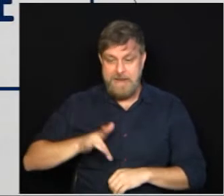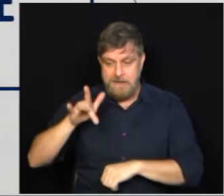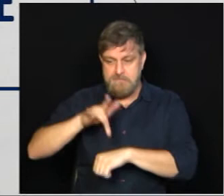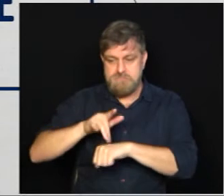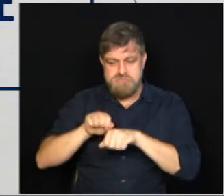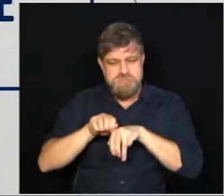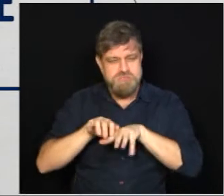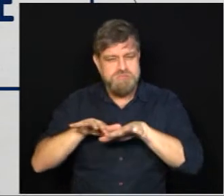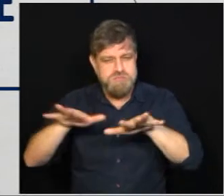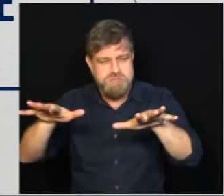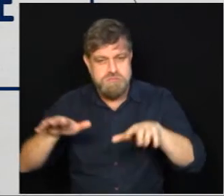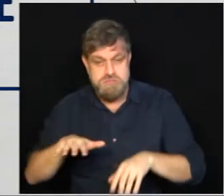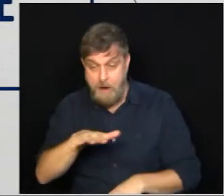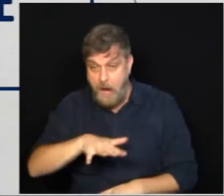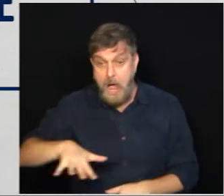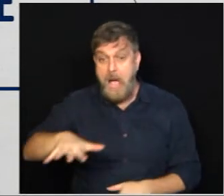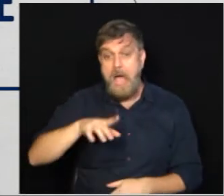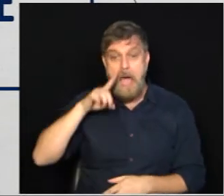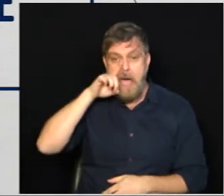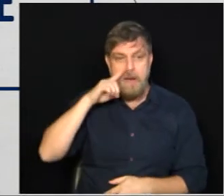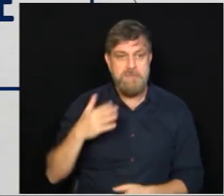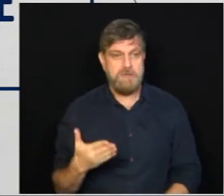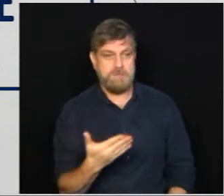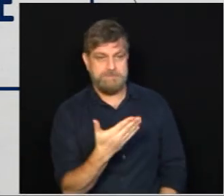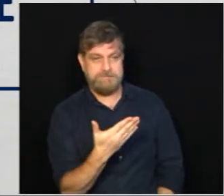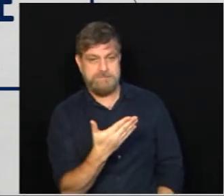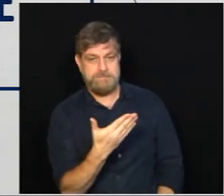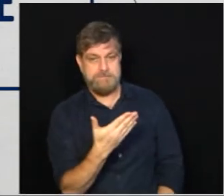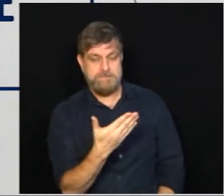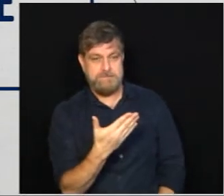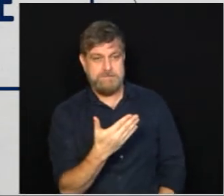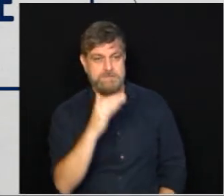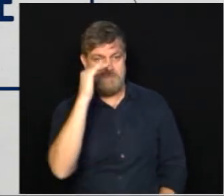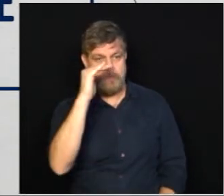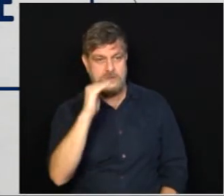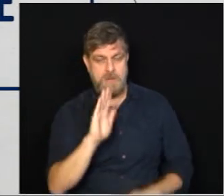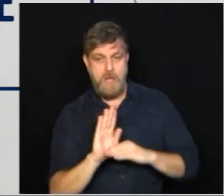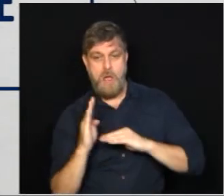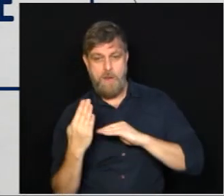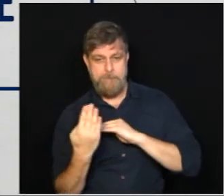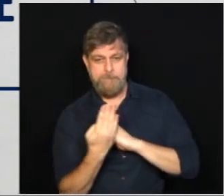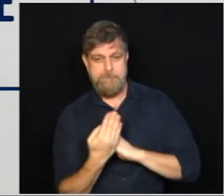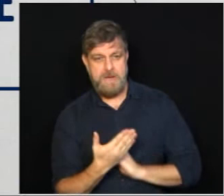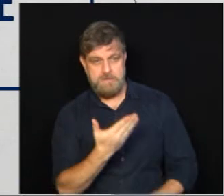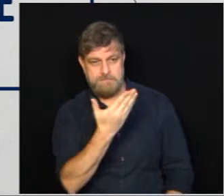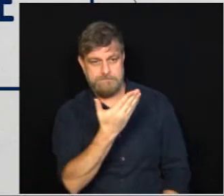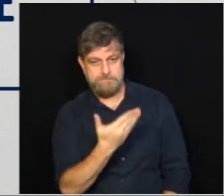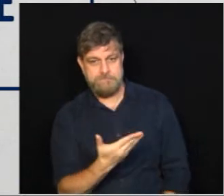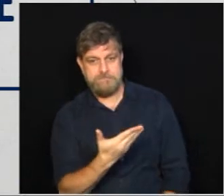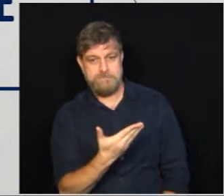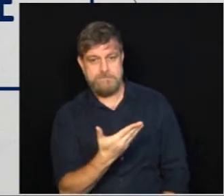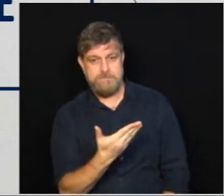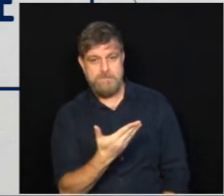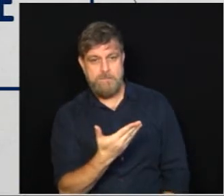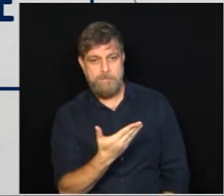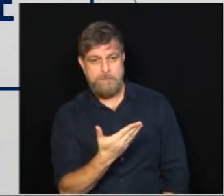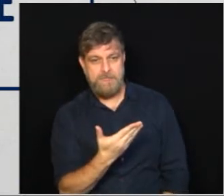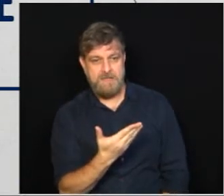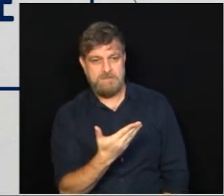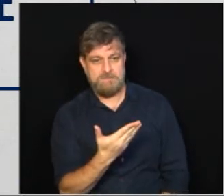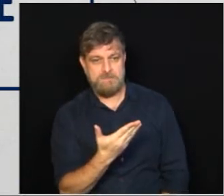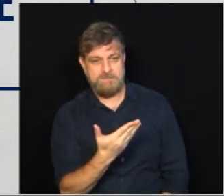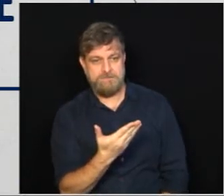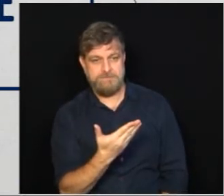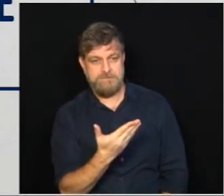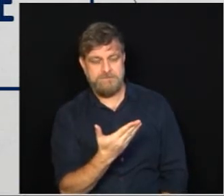transmissão. Olha, áreas de risco: Barão Geraldo, Jardim São Gonçalo, Parque das Universidades, Satélite Iris 1, Jardim